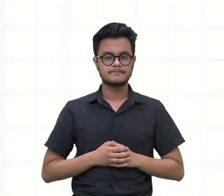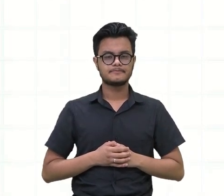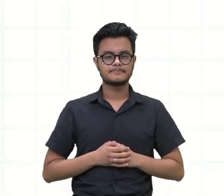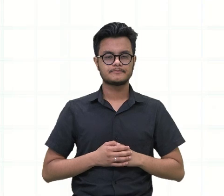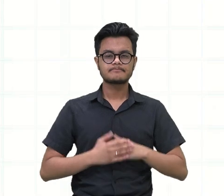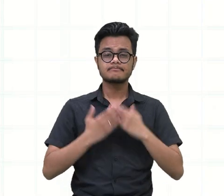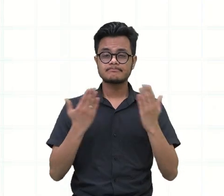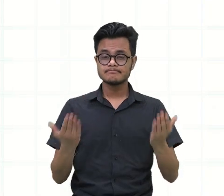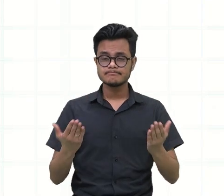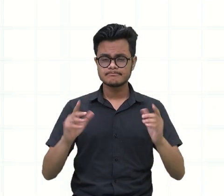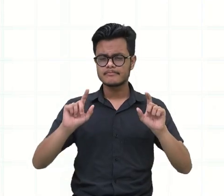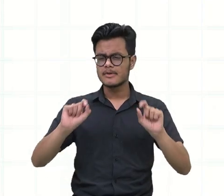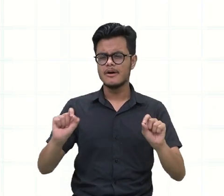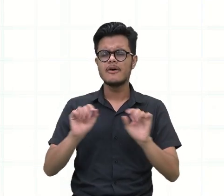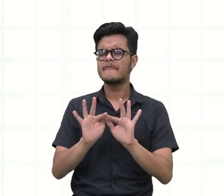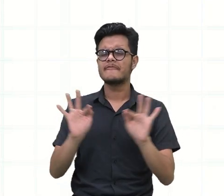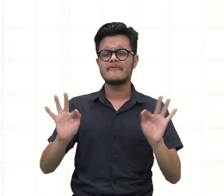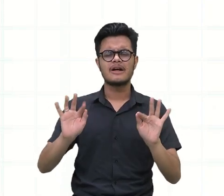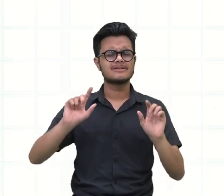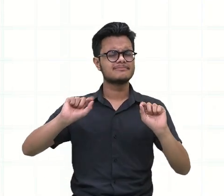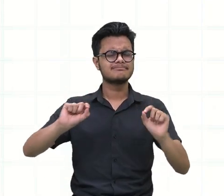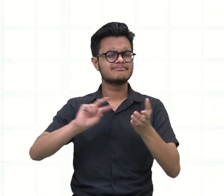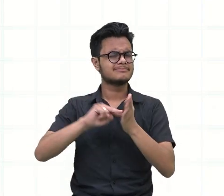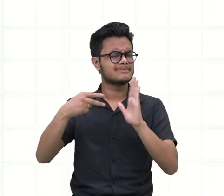Então, vamos lá. O que chamamos de frase?